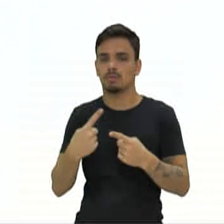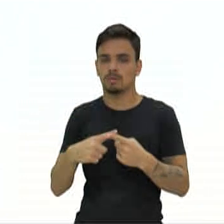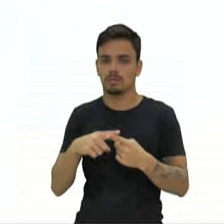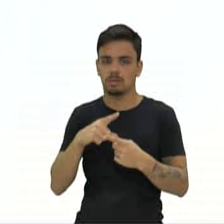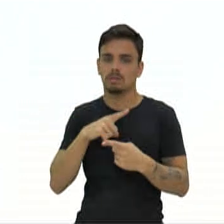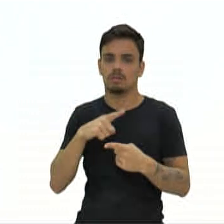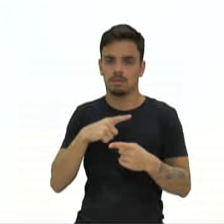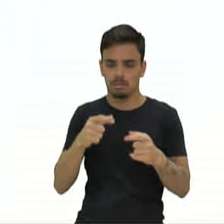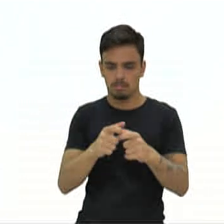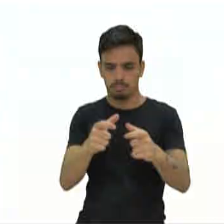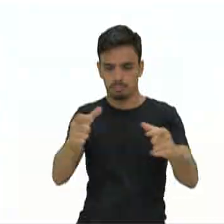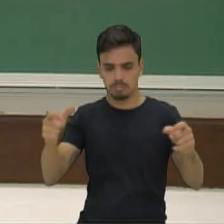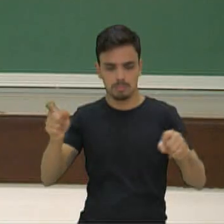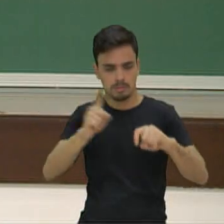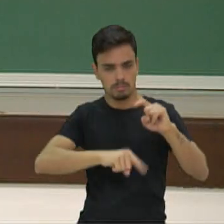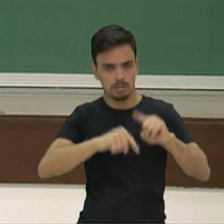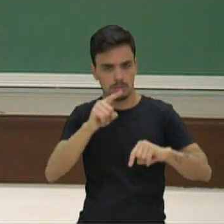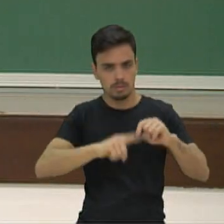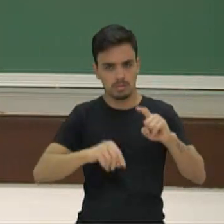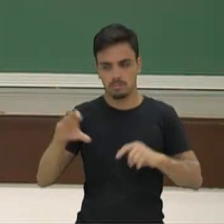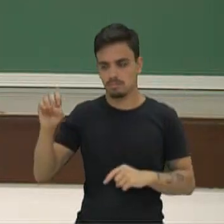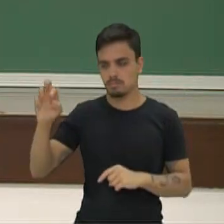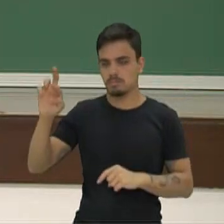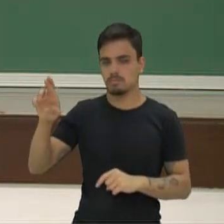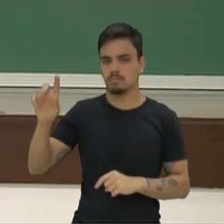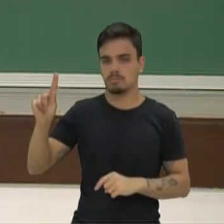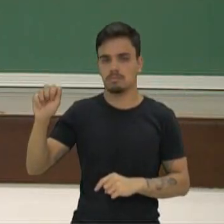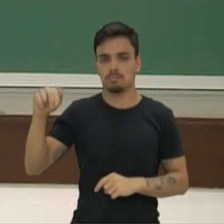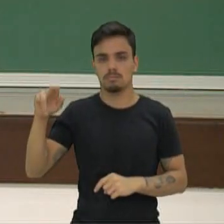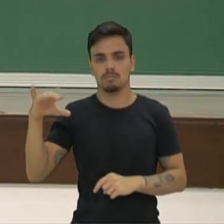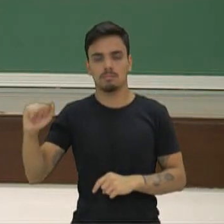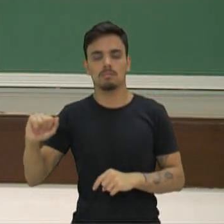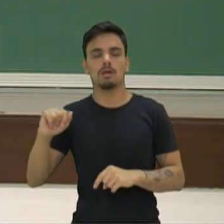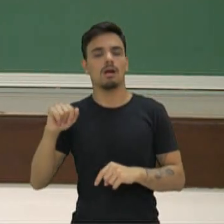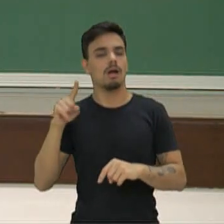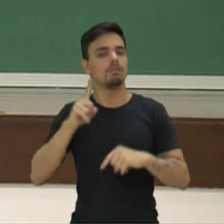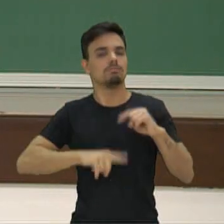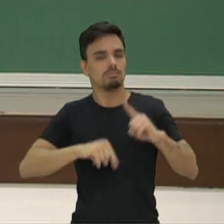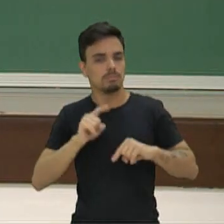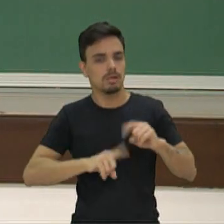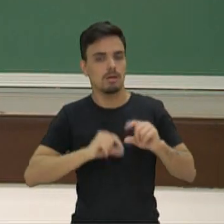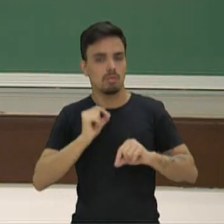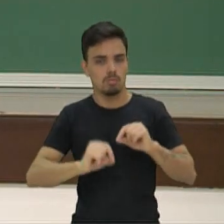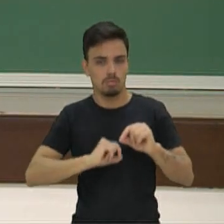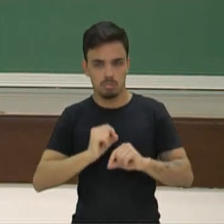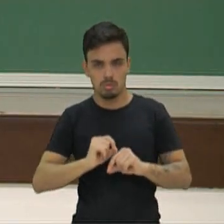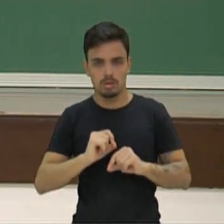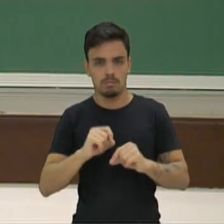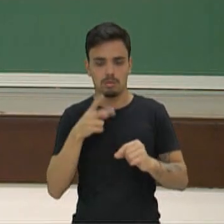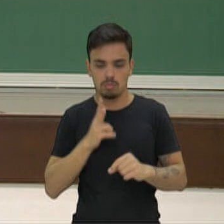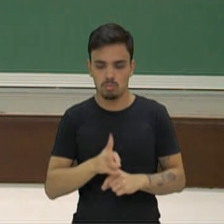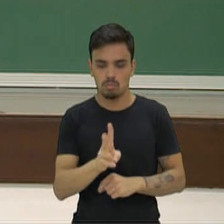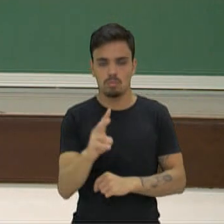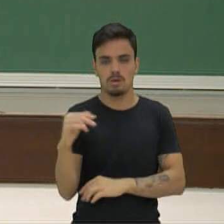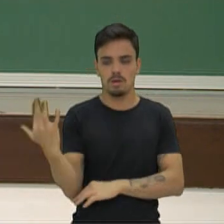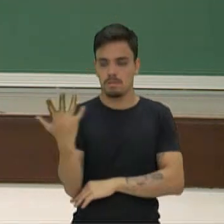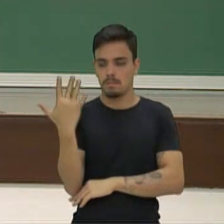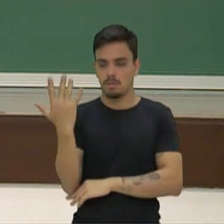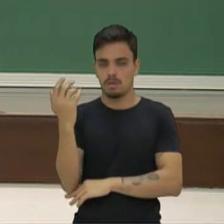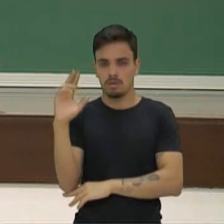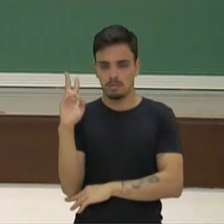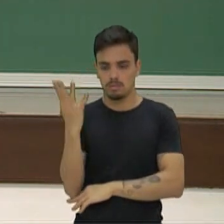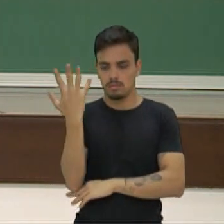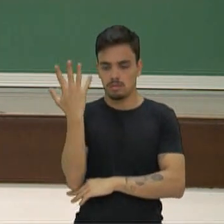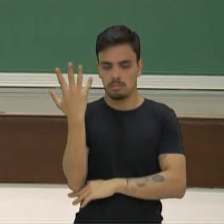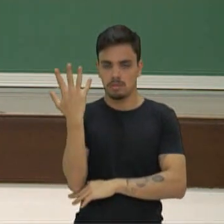matéria orgânica. E a matéria orgânica que vai manter a planta ativa. Sem isso a